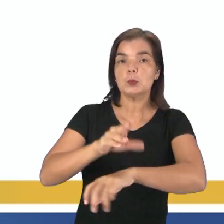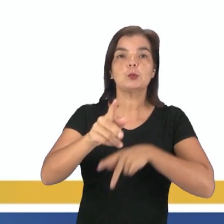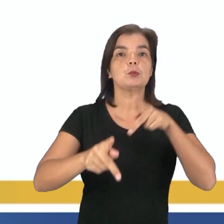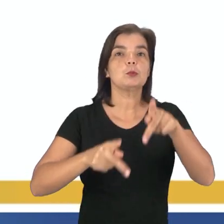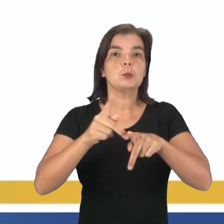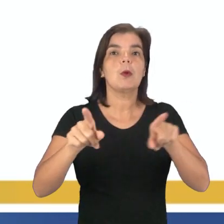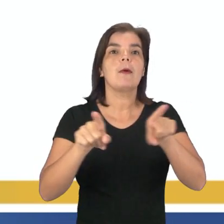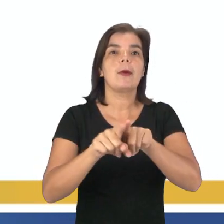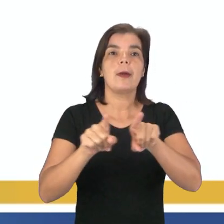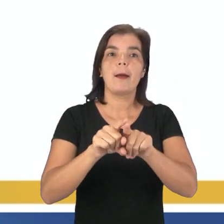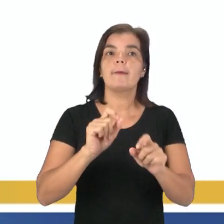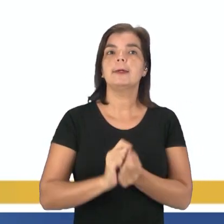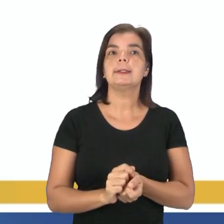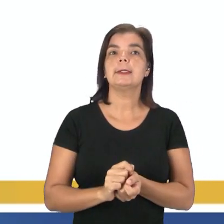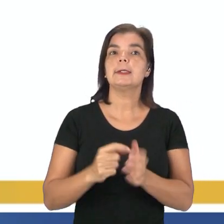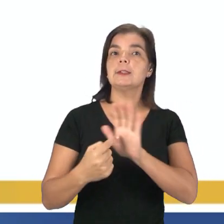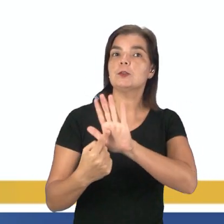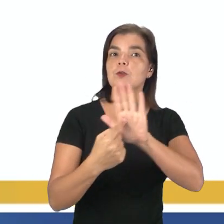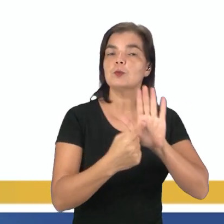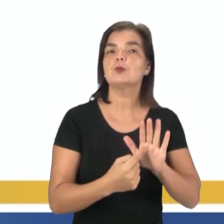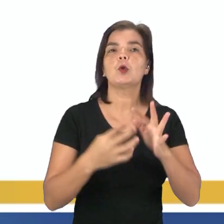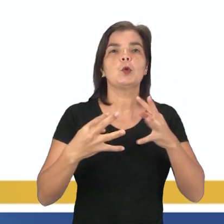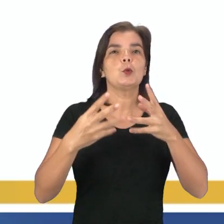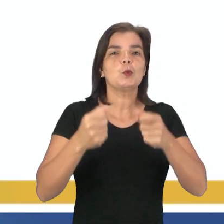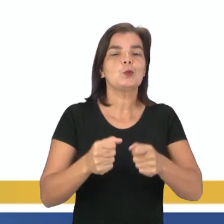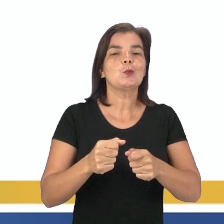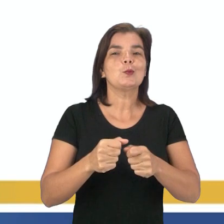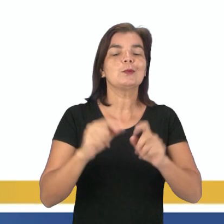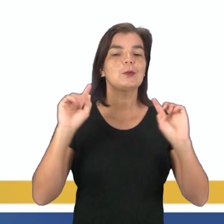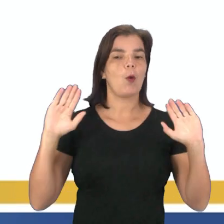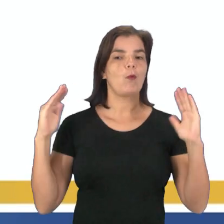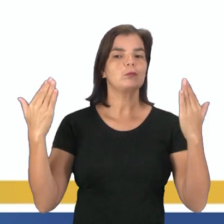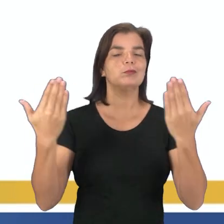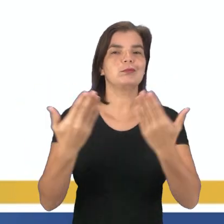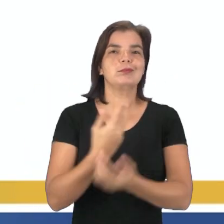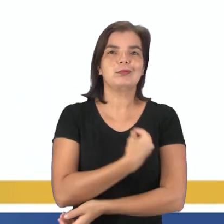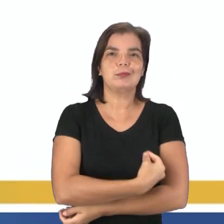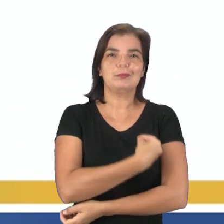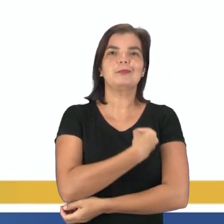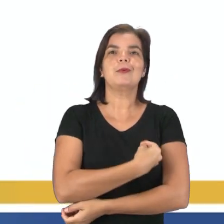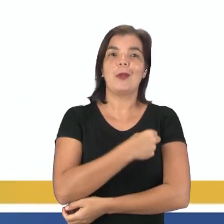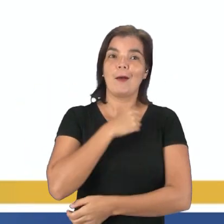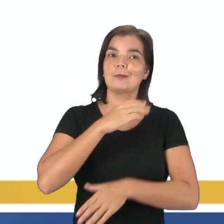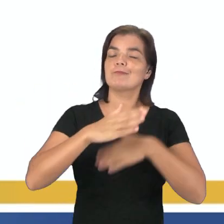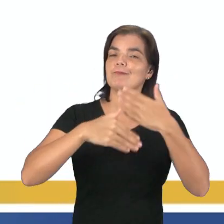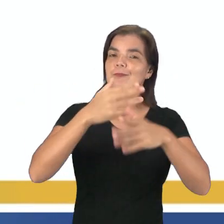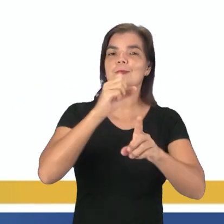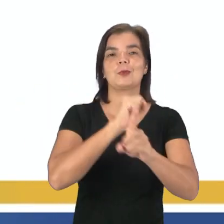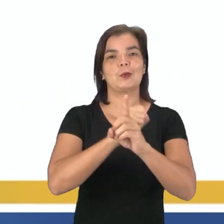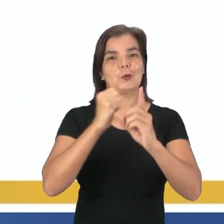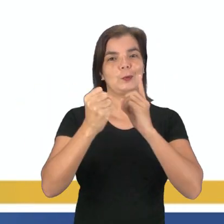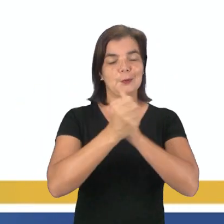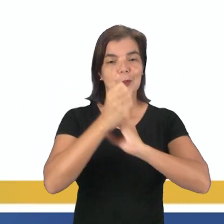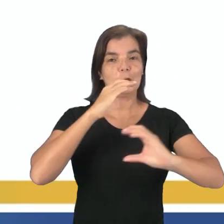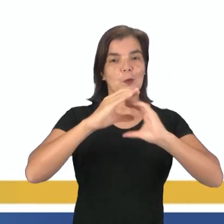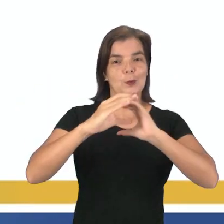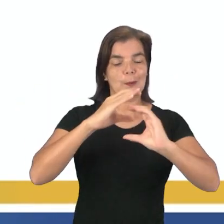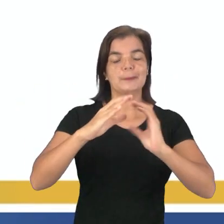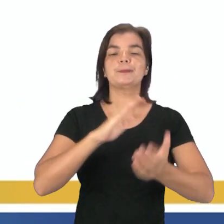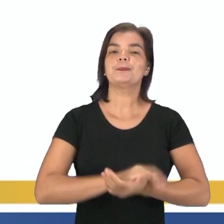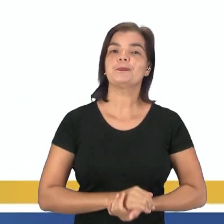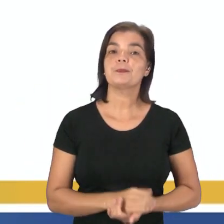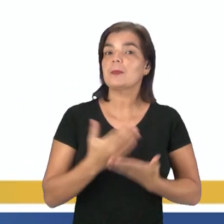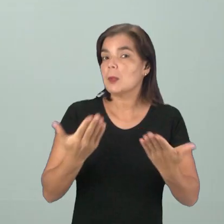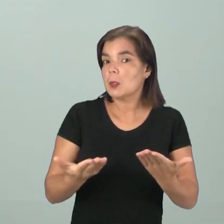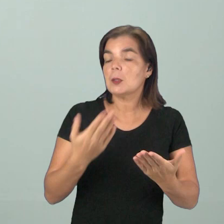de um povo, uma vez que através dela nomeamos tudo o que está à nossa volta e ainda desenvolvemos a comunicação